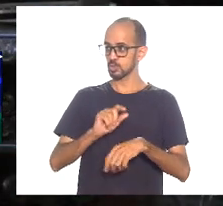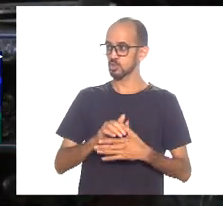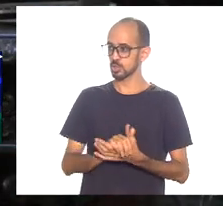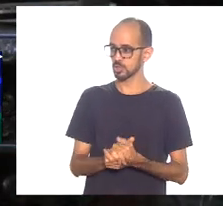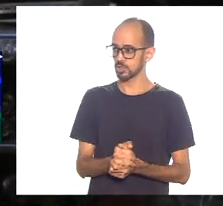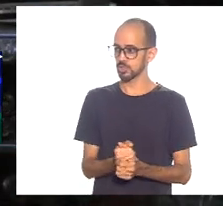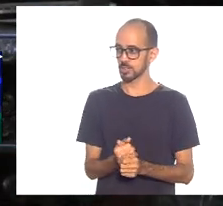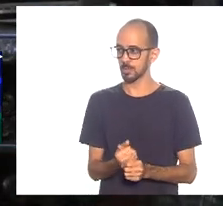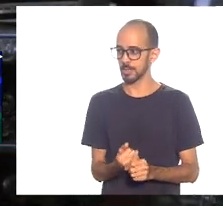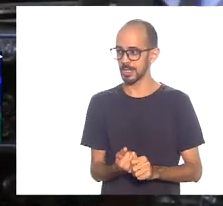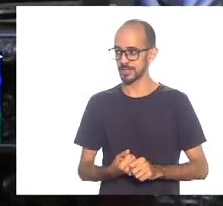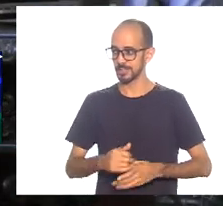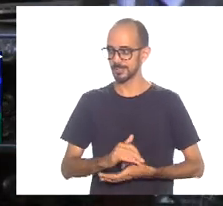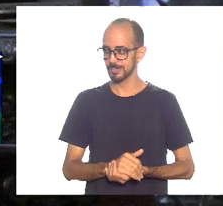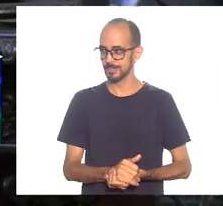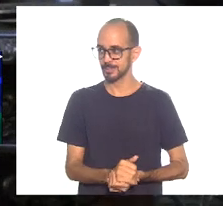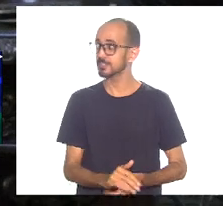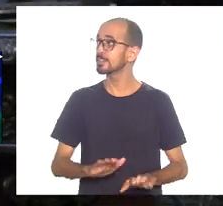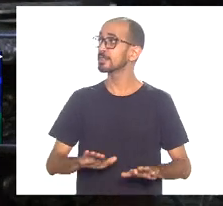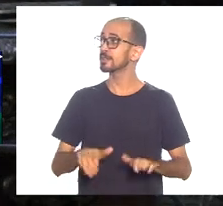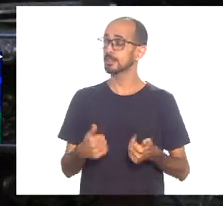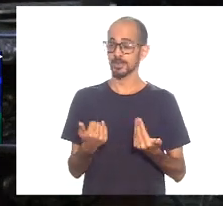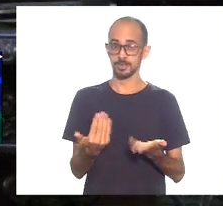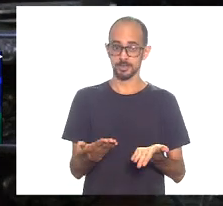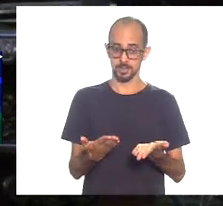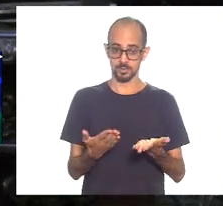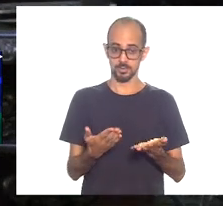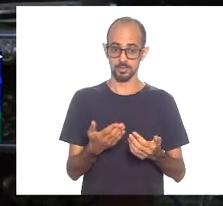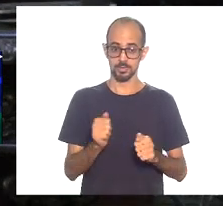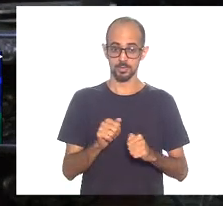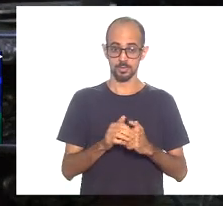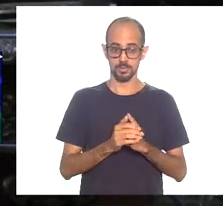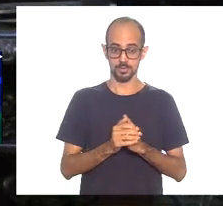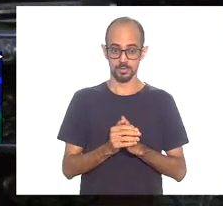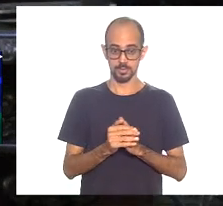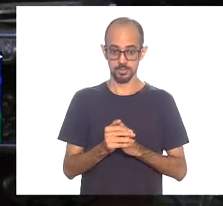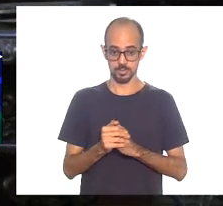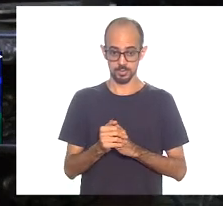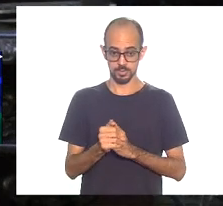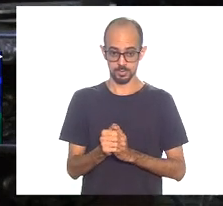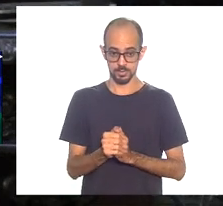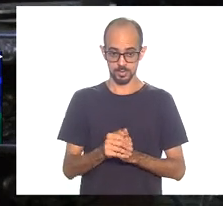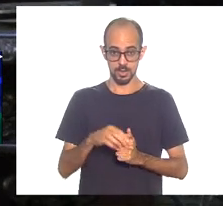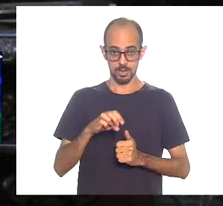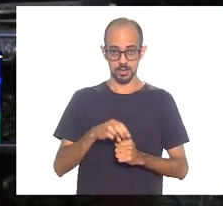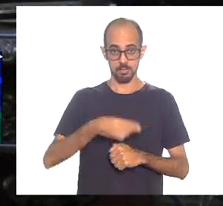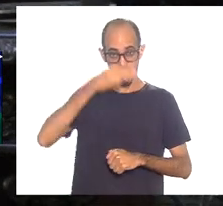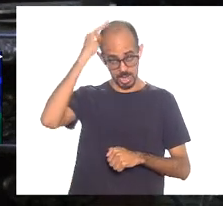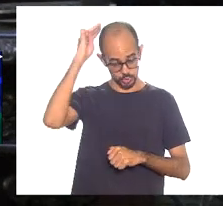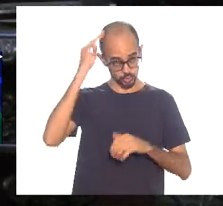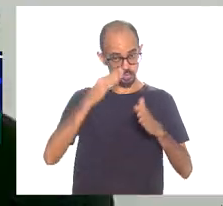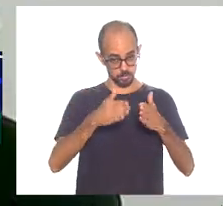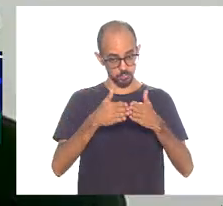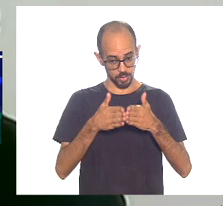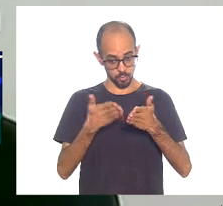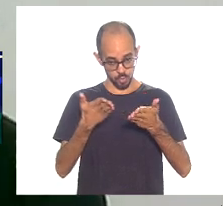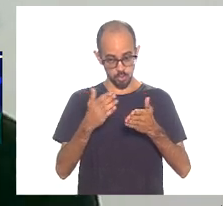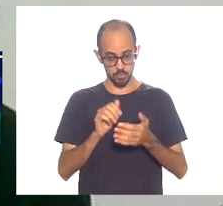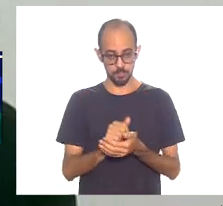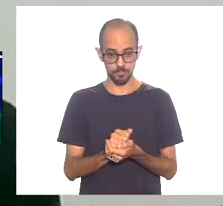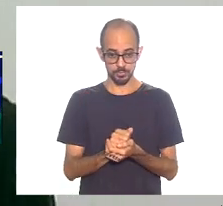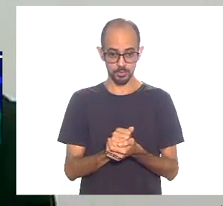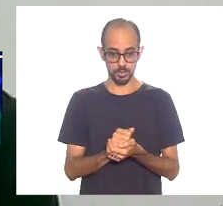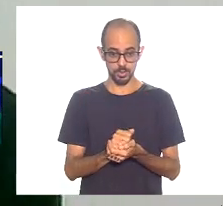por favor deixa o Márcio concluir luz aí você nem saiu usar a palavra por favor mas eu vou ver aqui